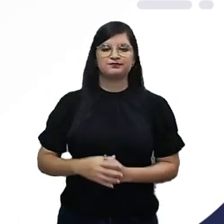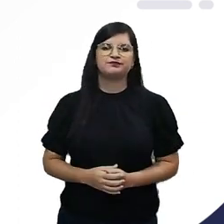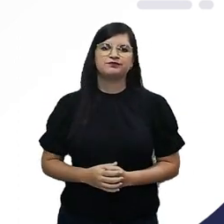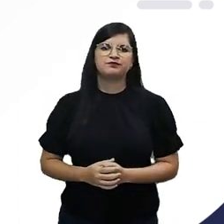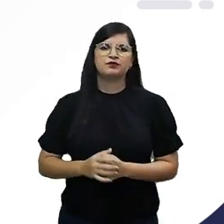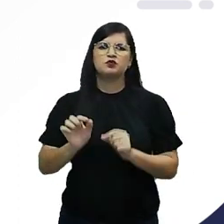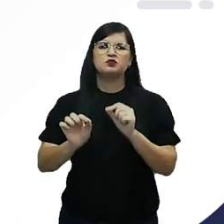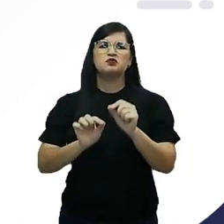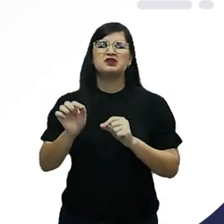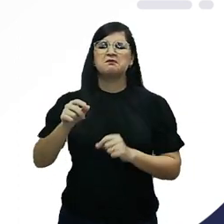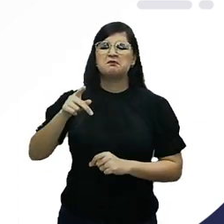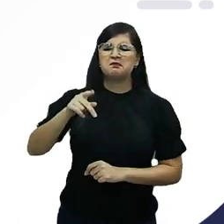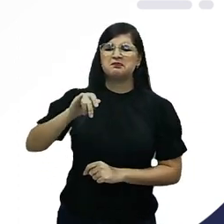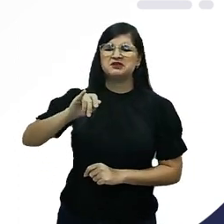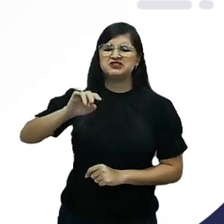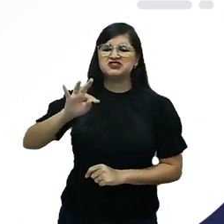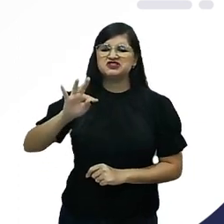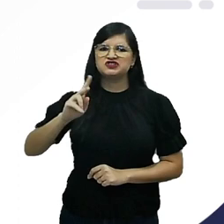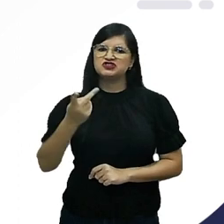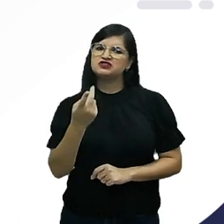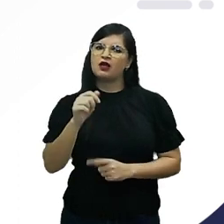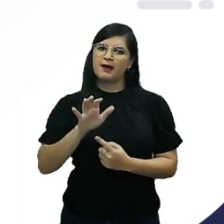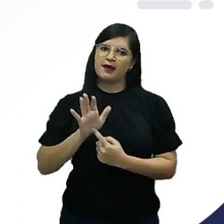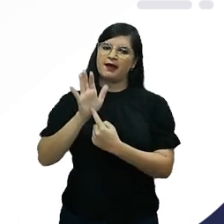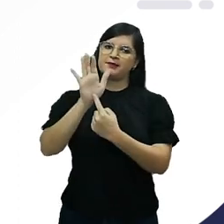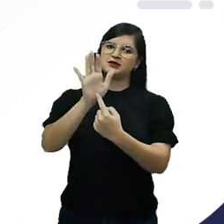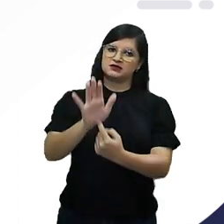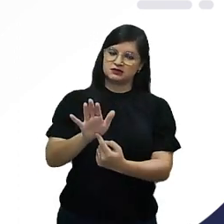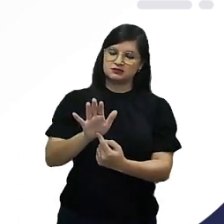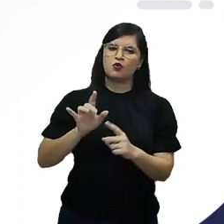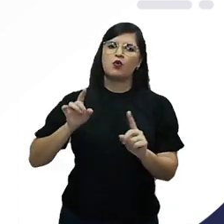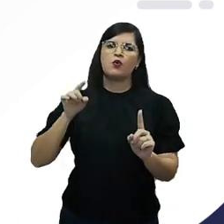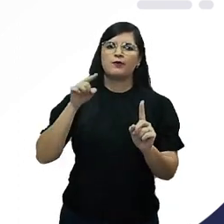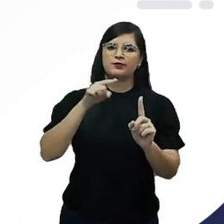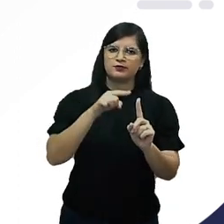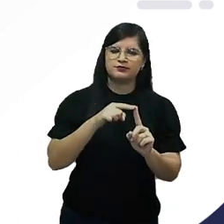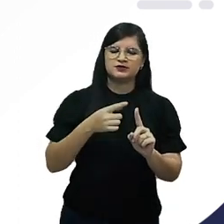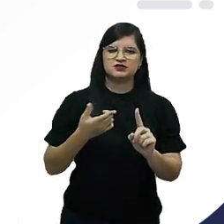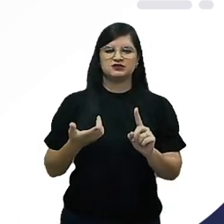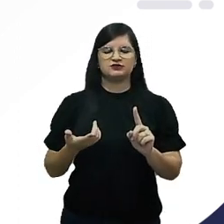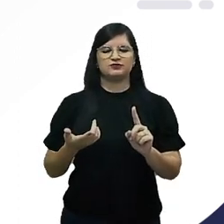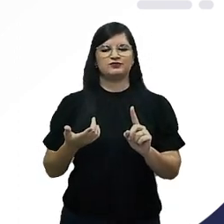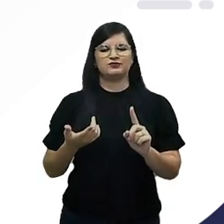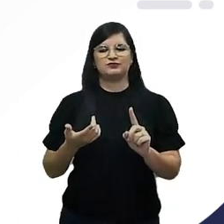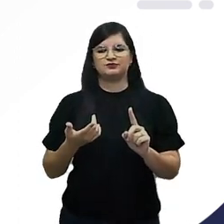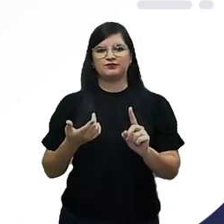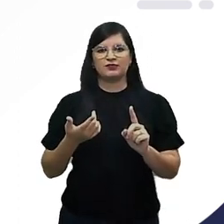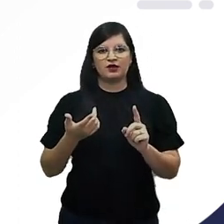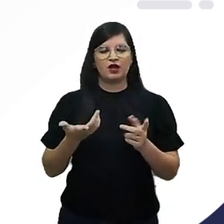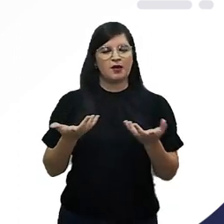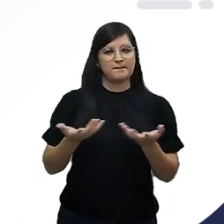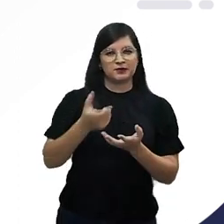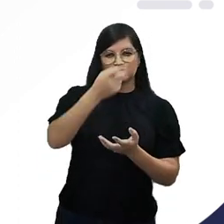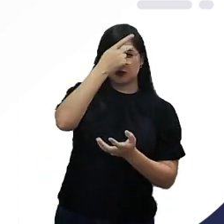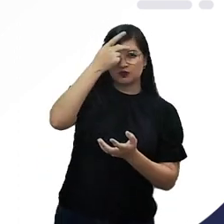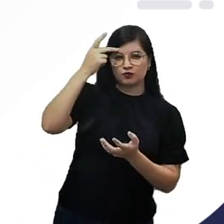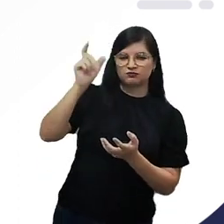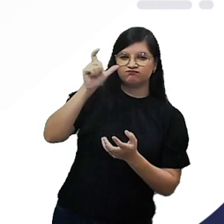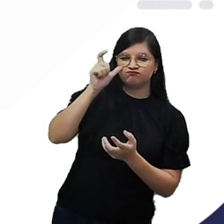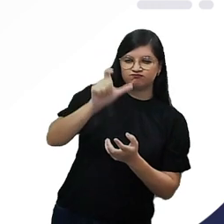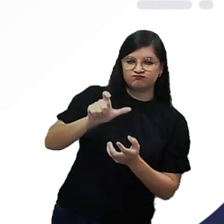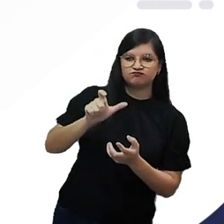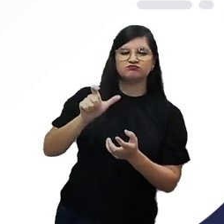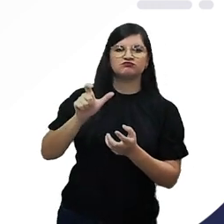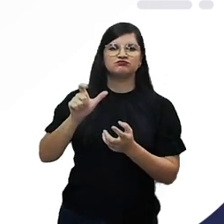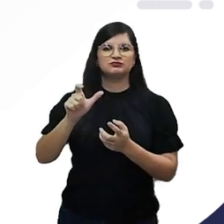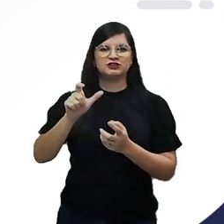que seria um pitch? Basicamente é uma apresentação que tem o objetivo de despertar um interesse de fornecedores,